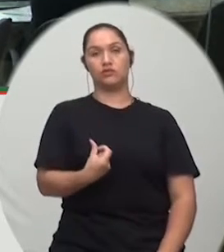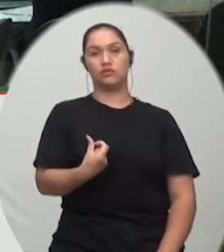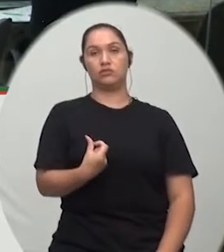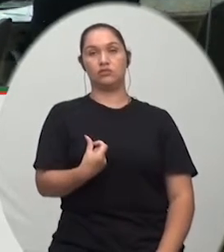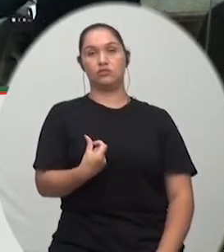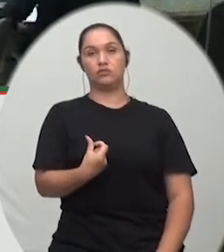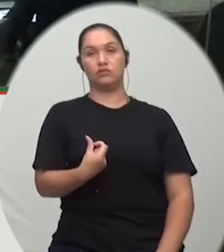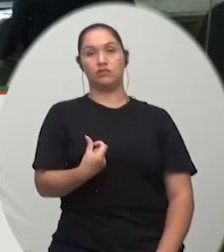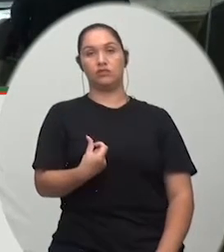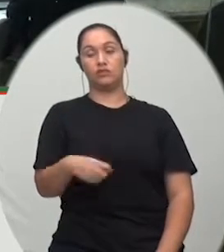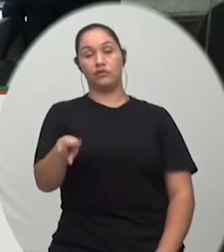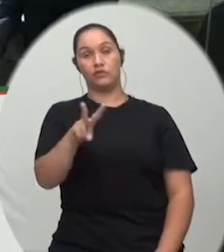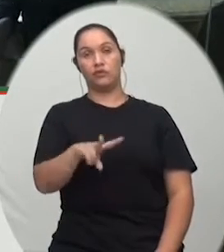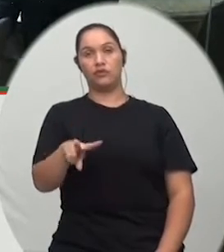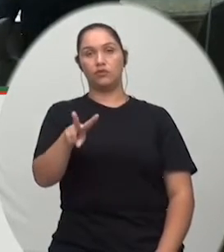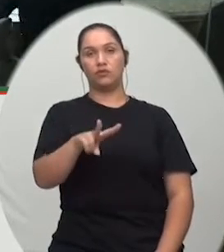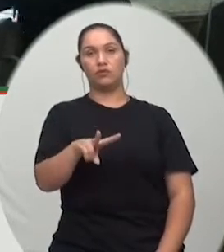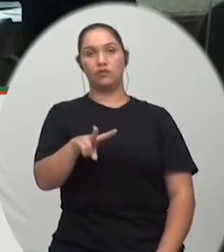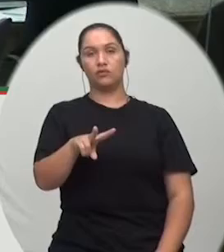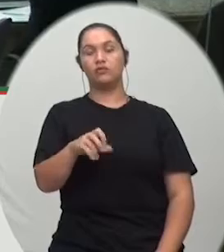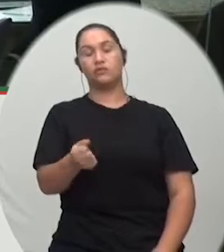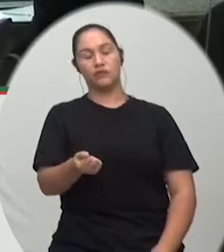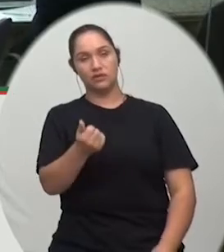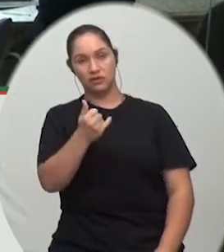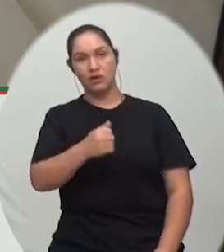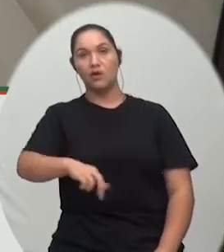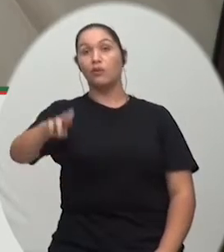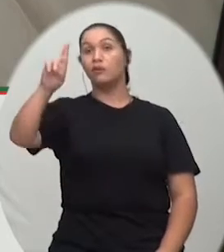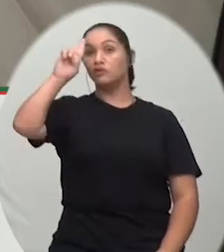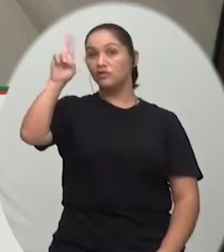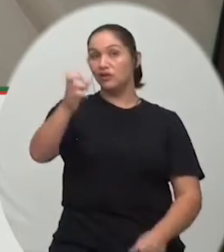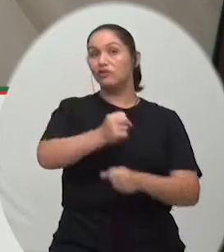016/19, de autoria do chefe do Poder Executivo Municipal.